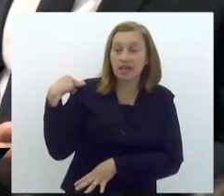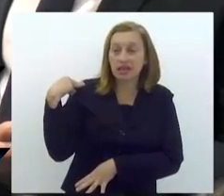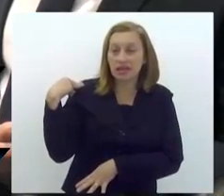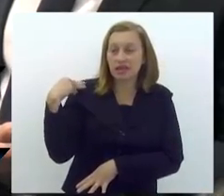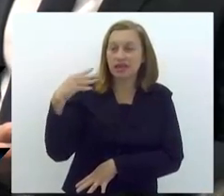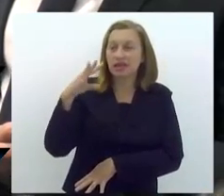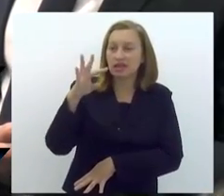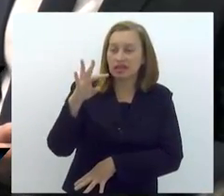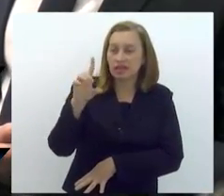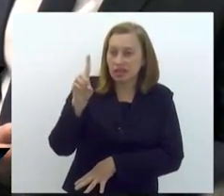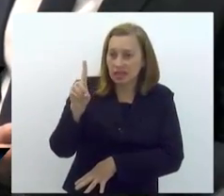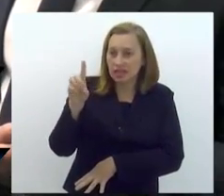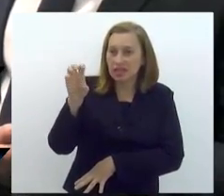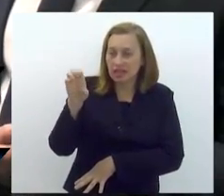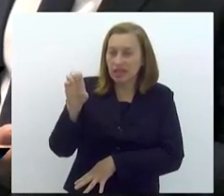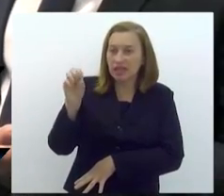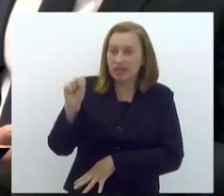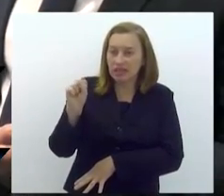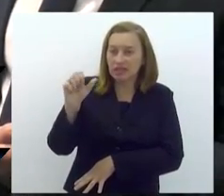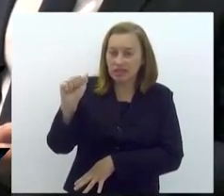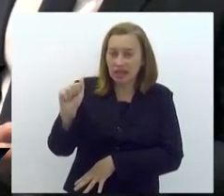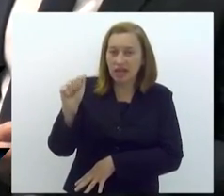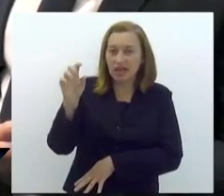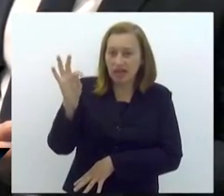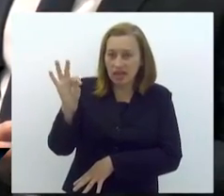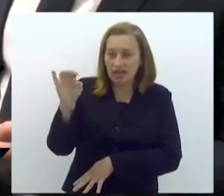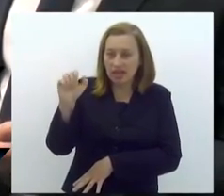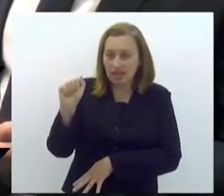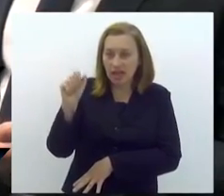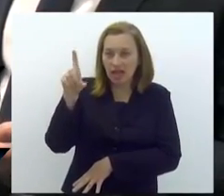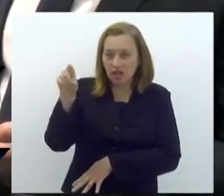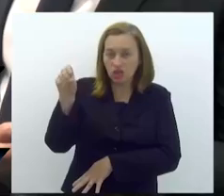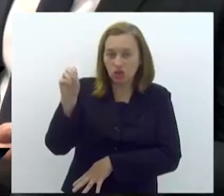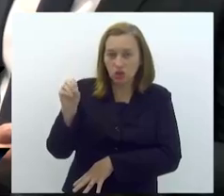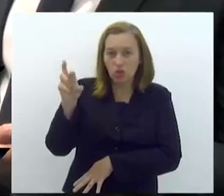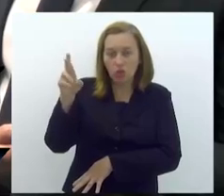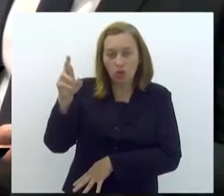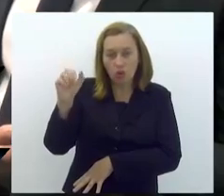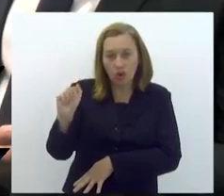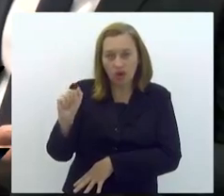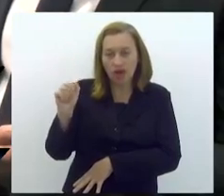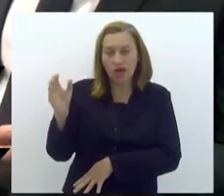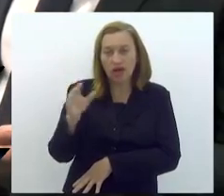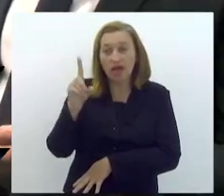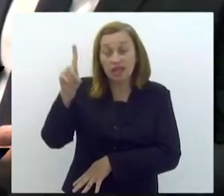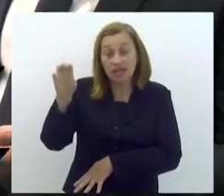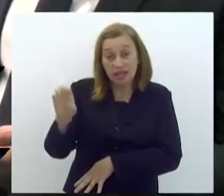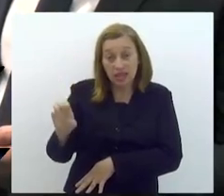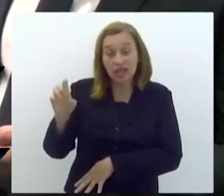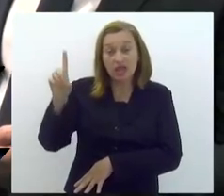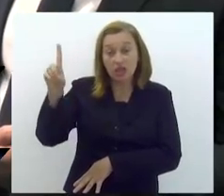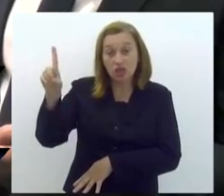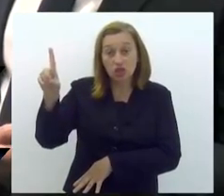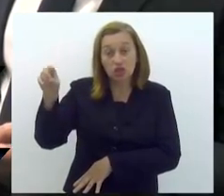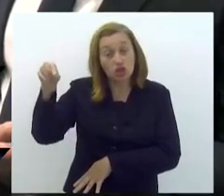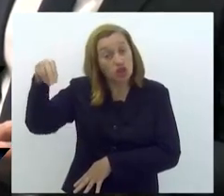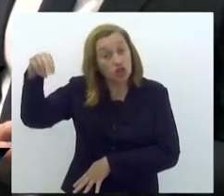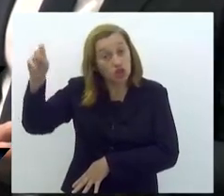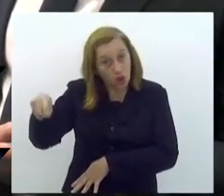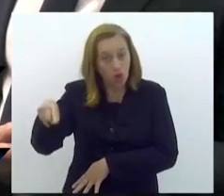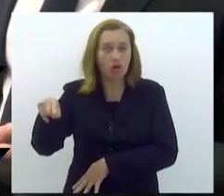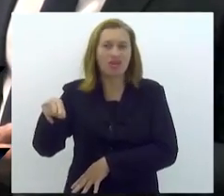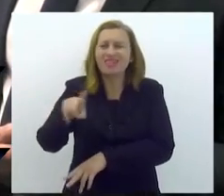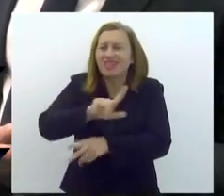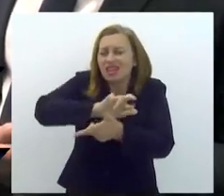mas nós entendemos que é uma multiplicidade de fé e de crença não